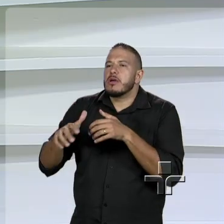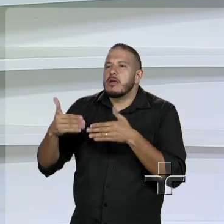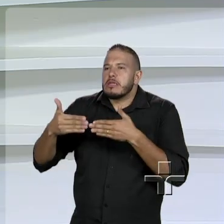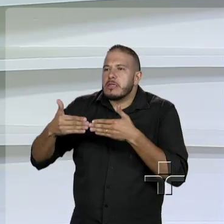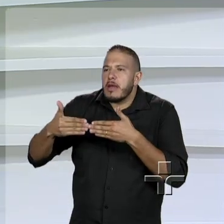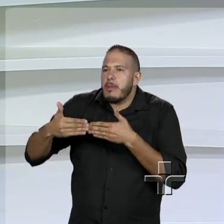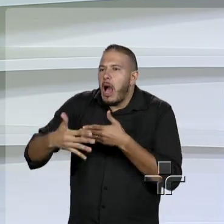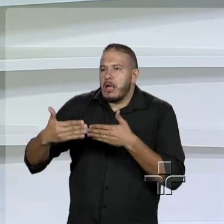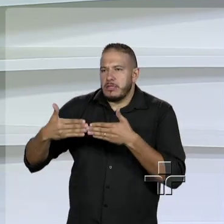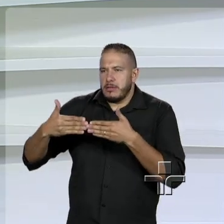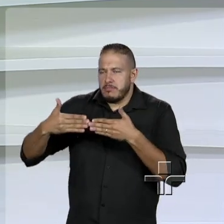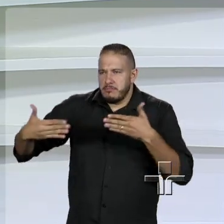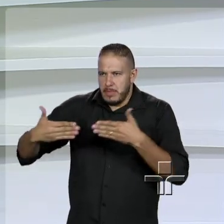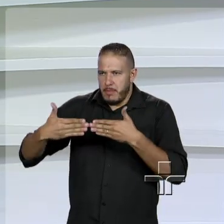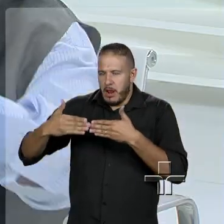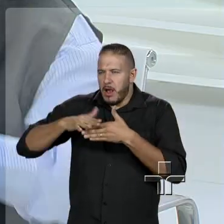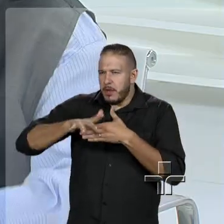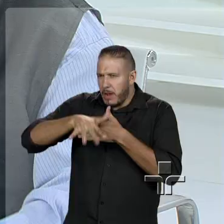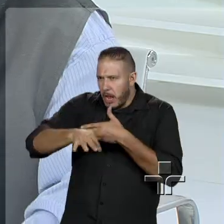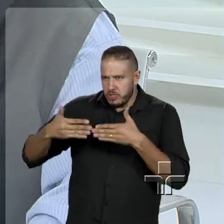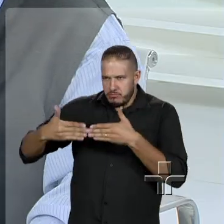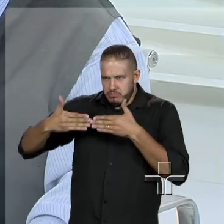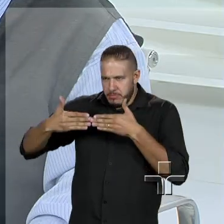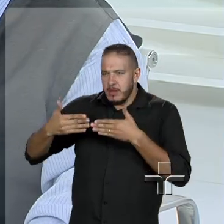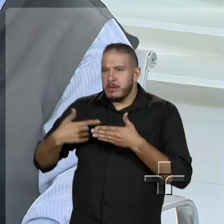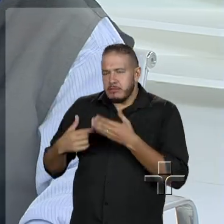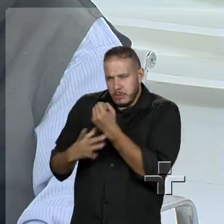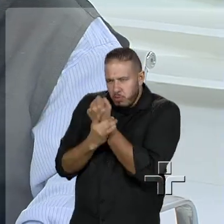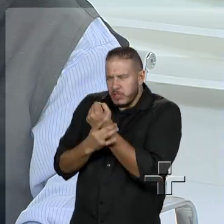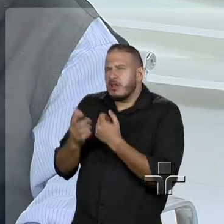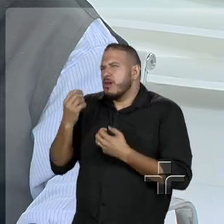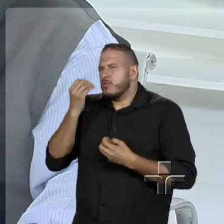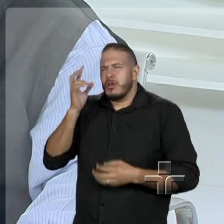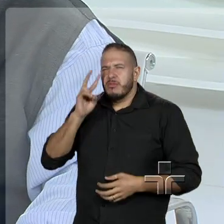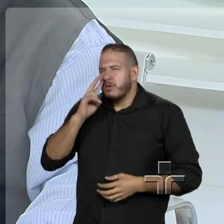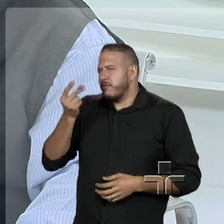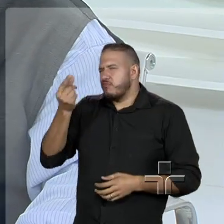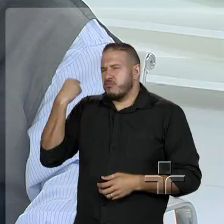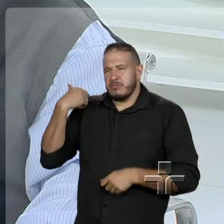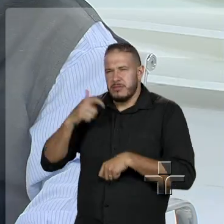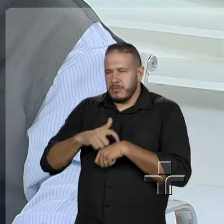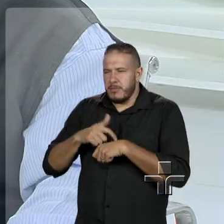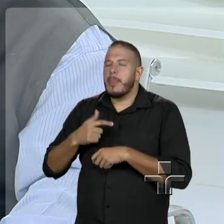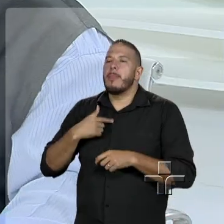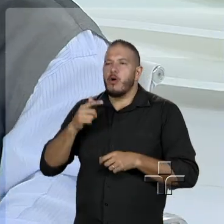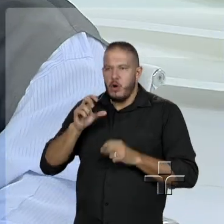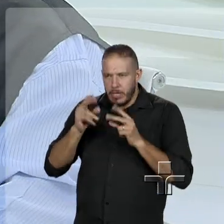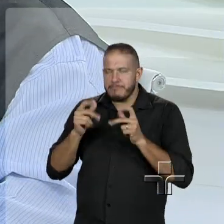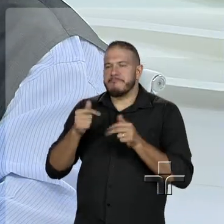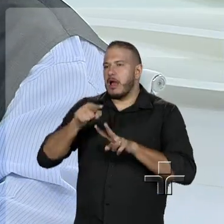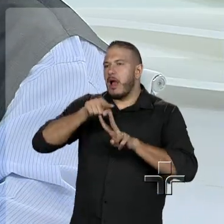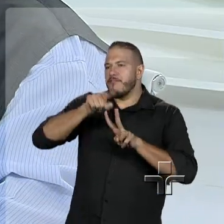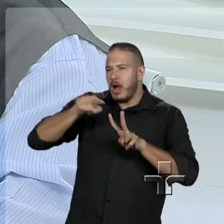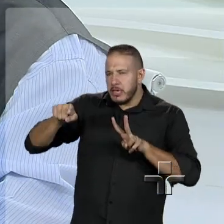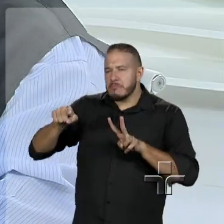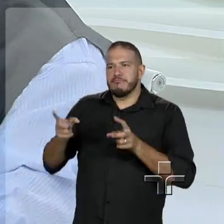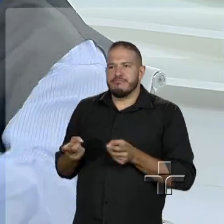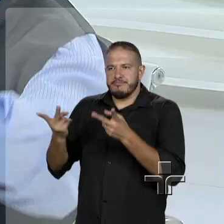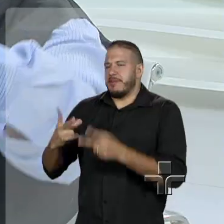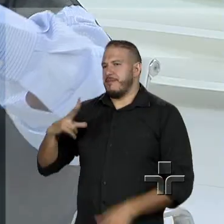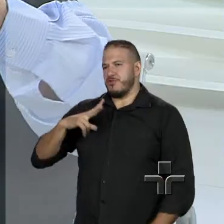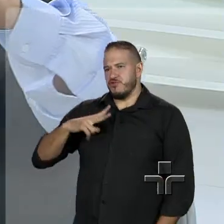Acho que chamava GEAMA. Eu não lembro mais porque faz muito tempo. Pois bem, privatizou-se a Vale.